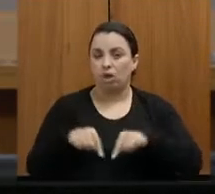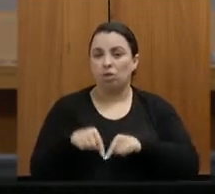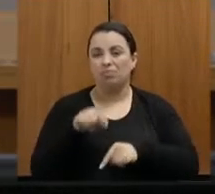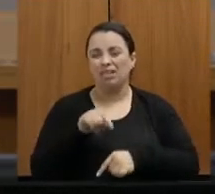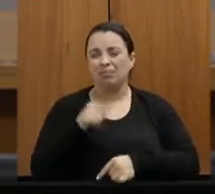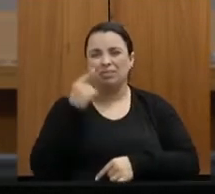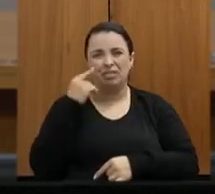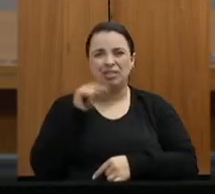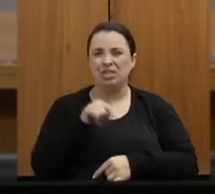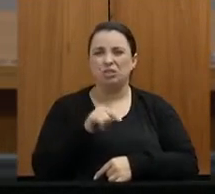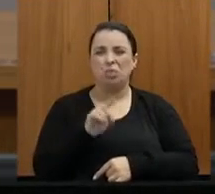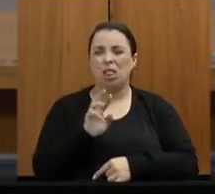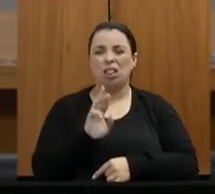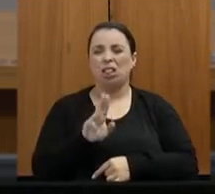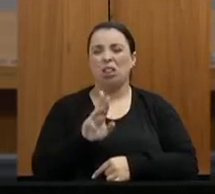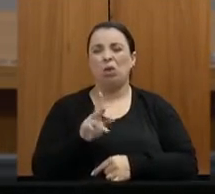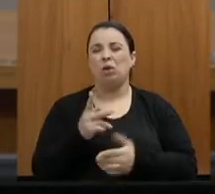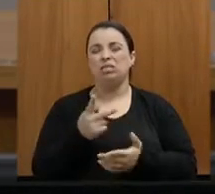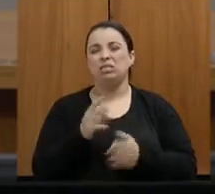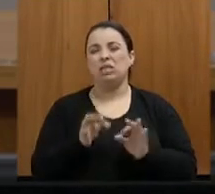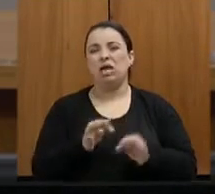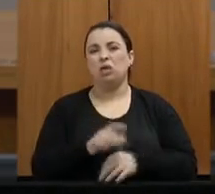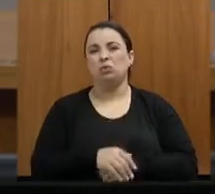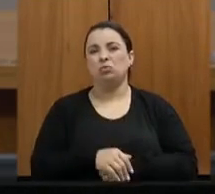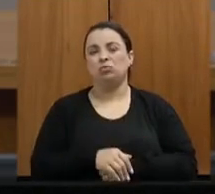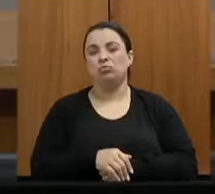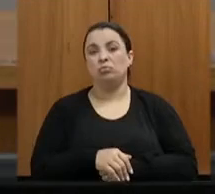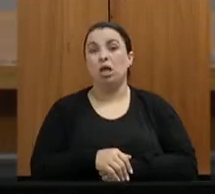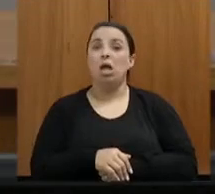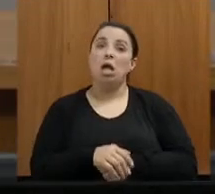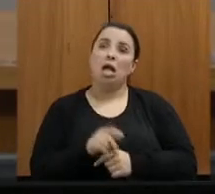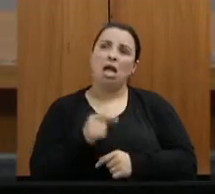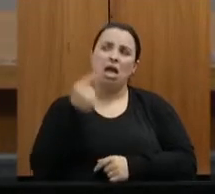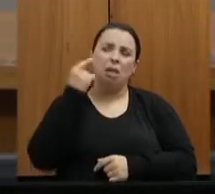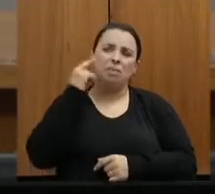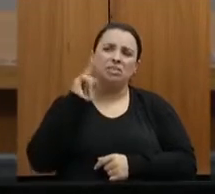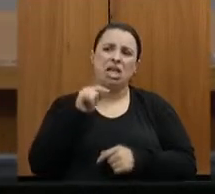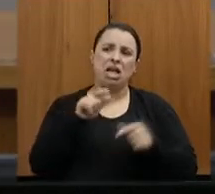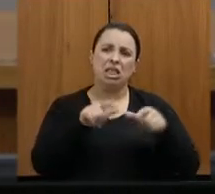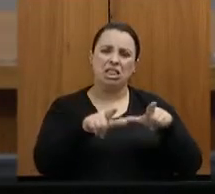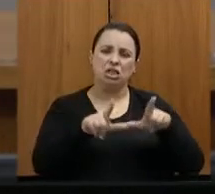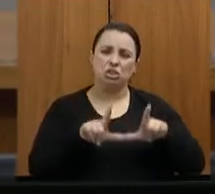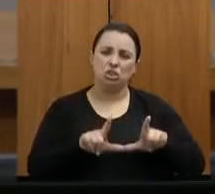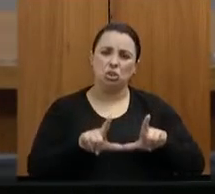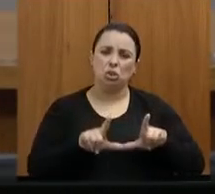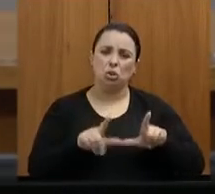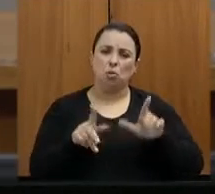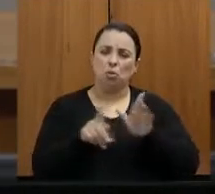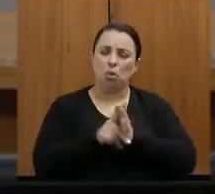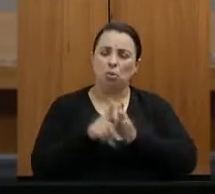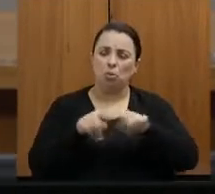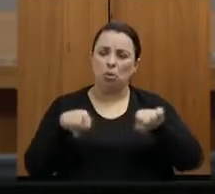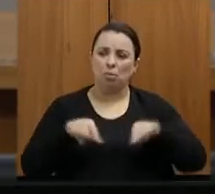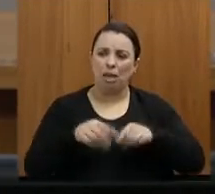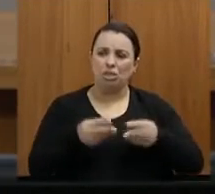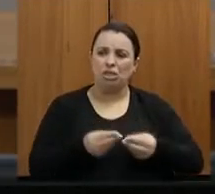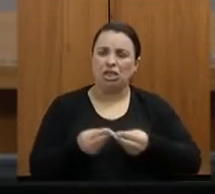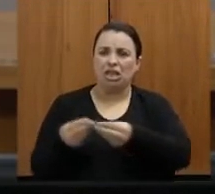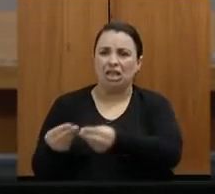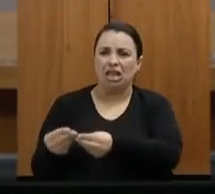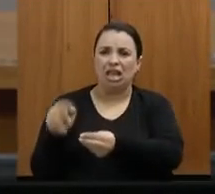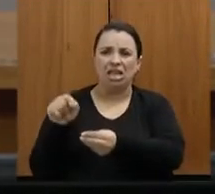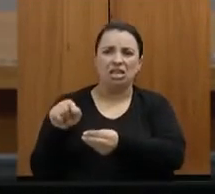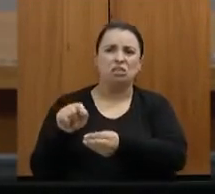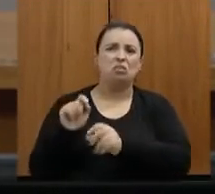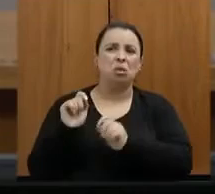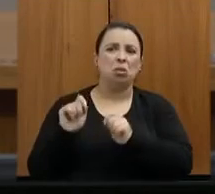que passar a titulação para a pessoa poderia causar efeitos colaterais, como